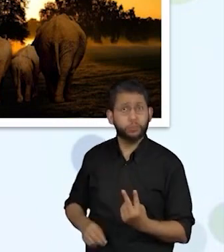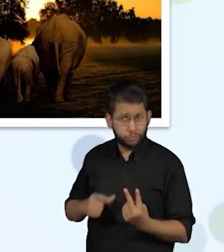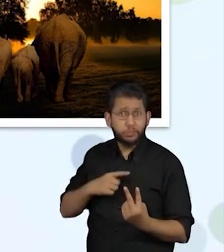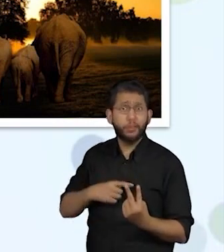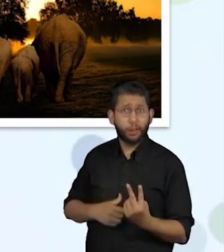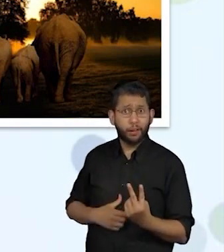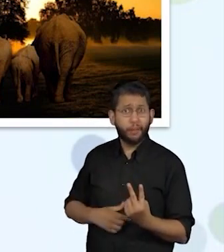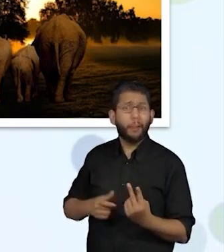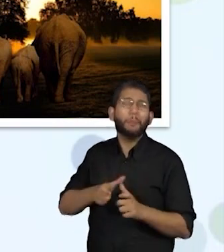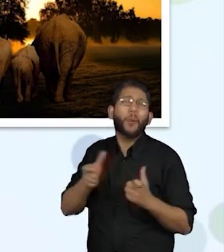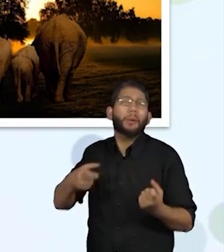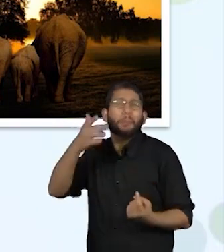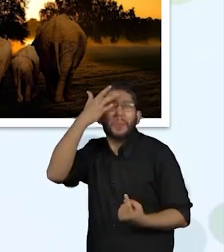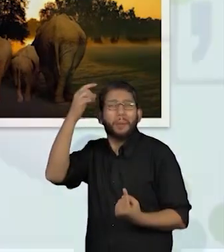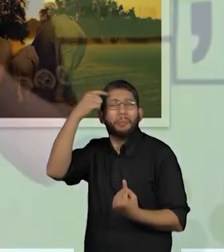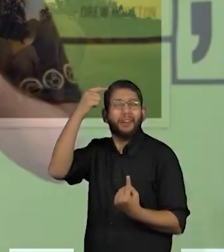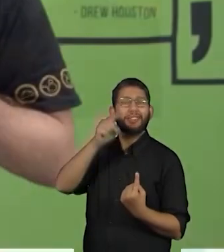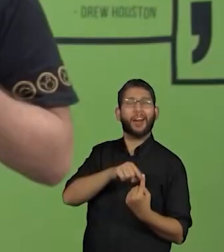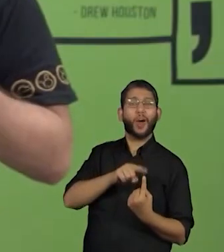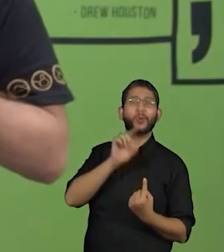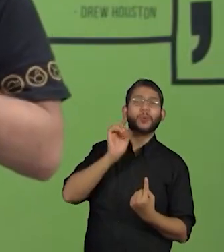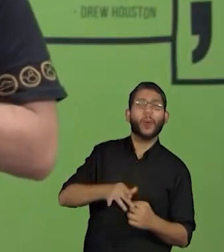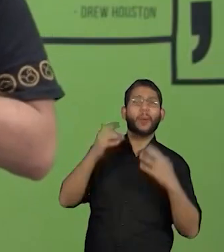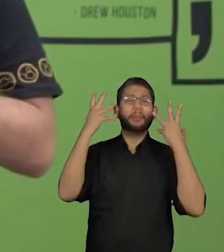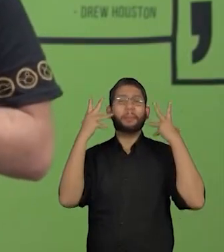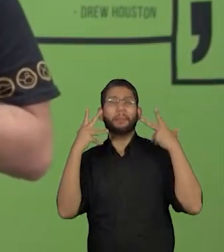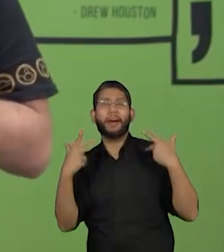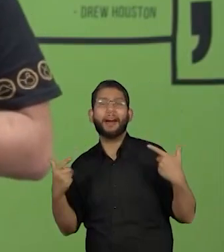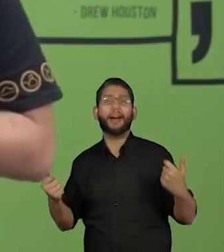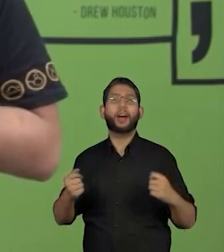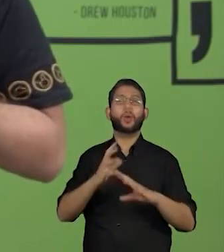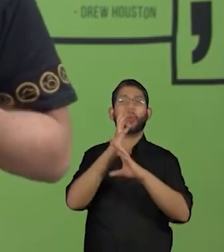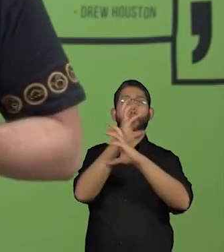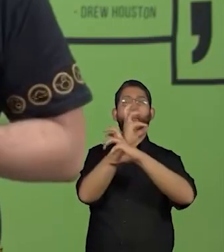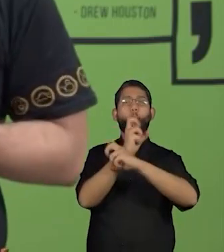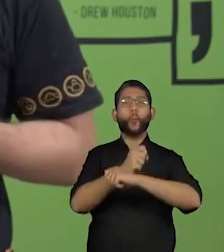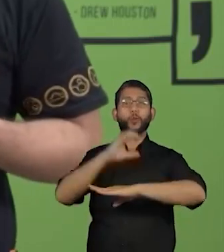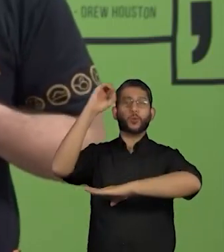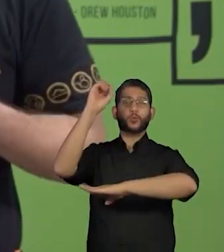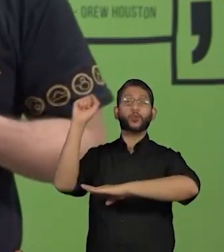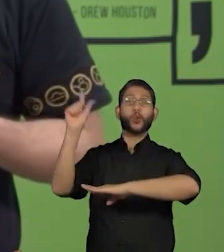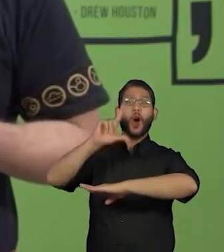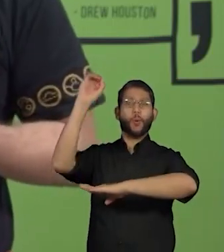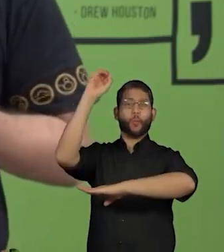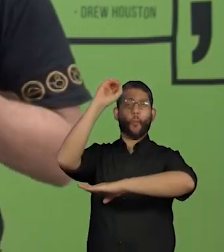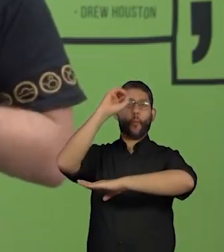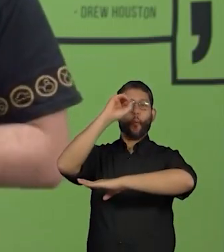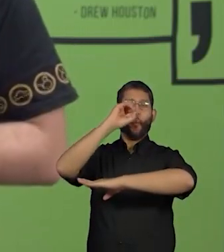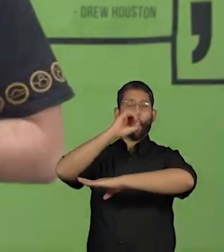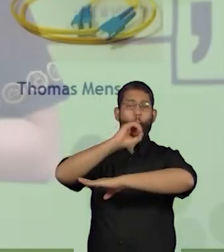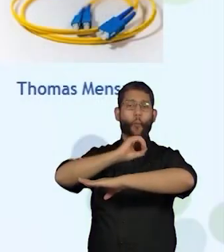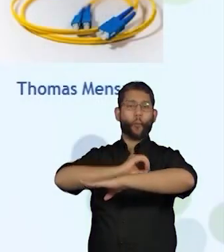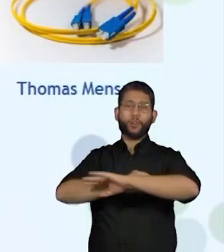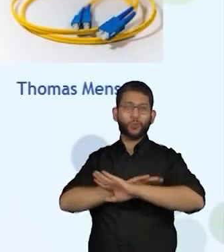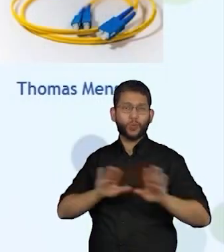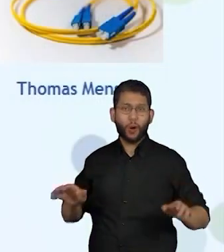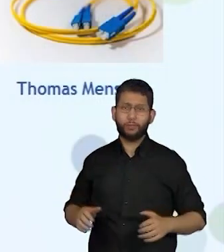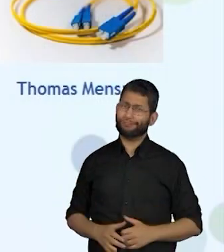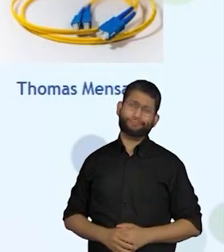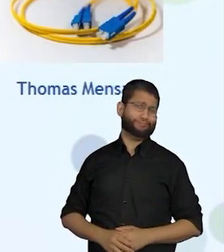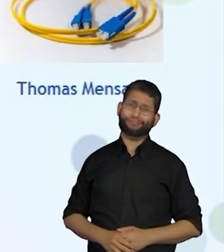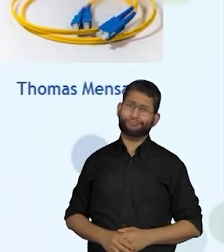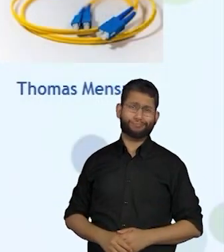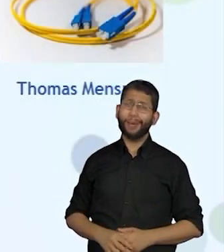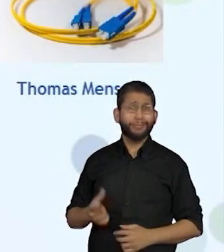direita. É difícil as pessoas associarem, que existe esse desenvolvimento tecnológico e social na África. Como